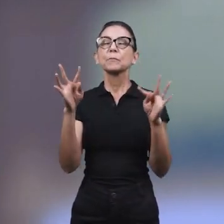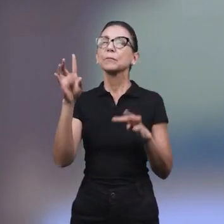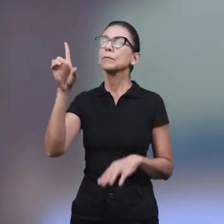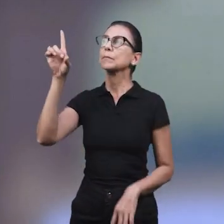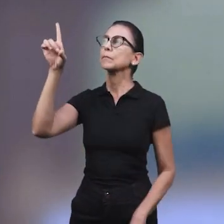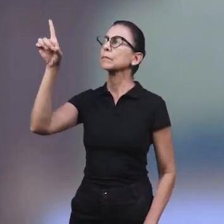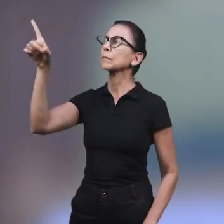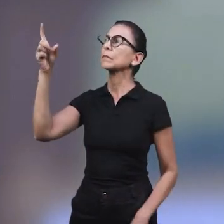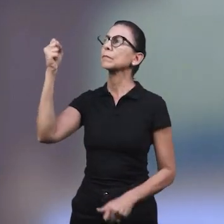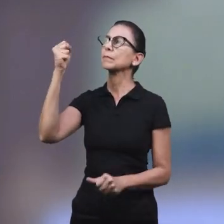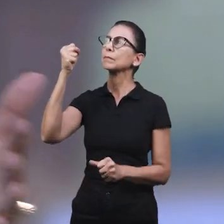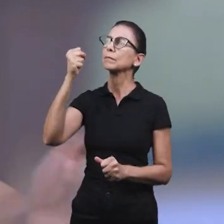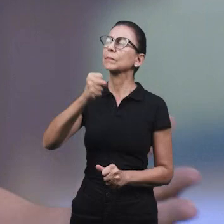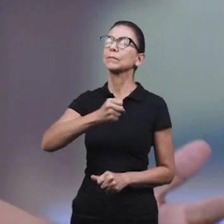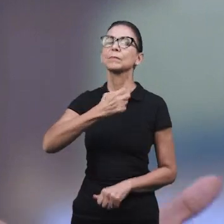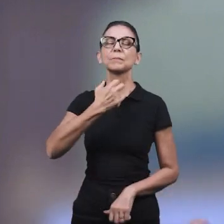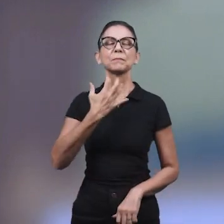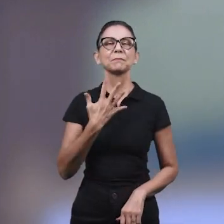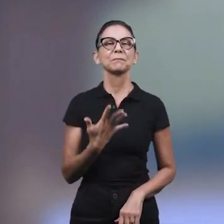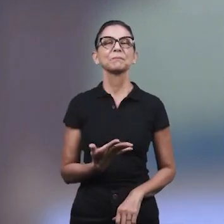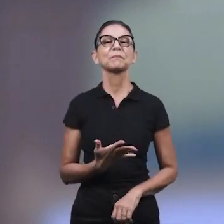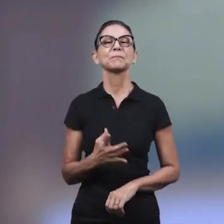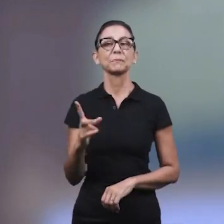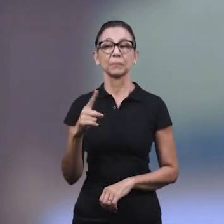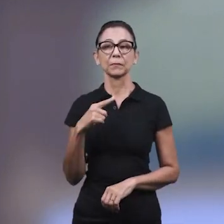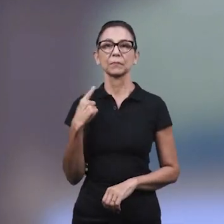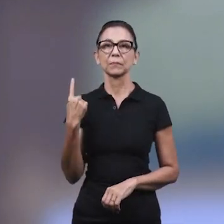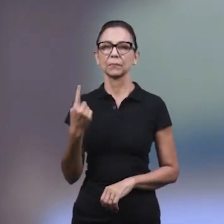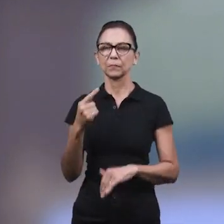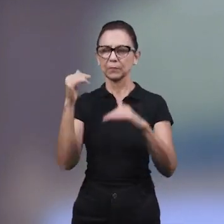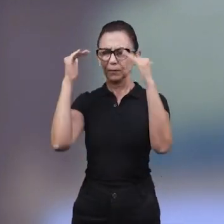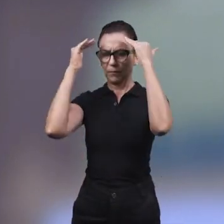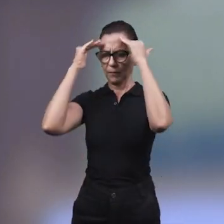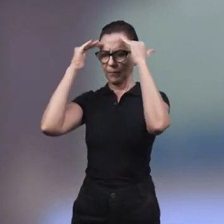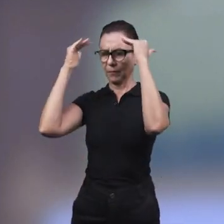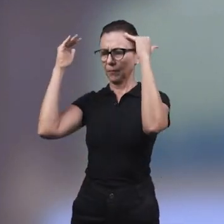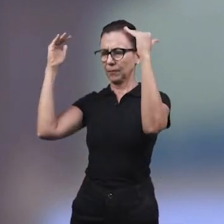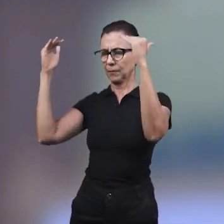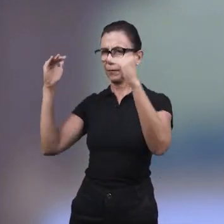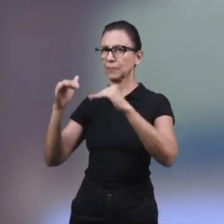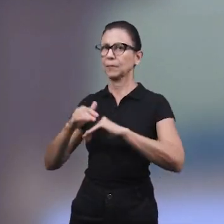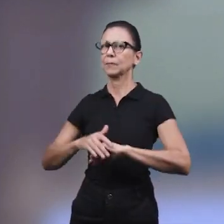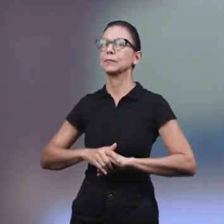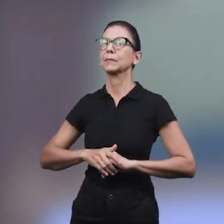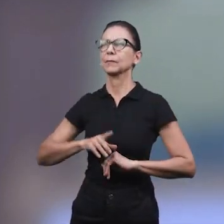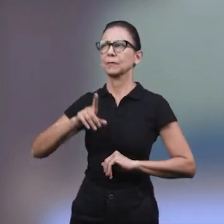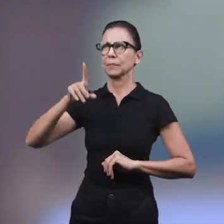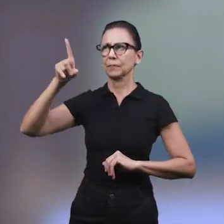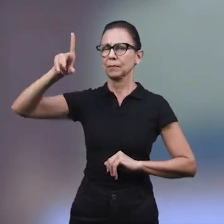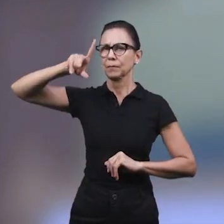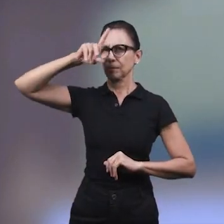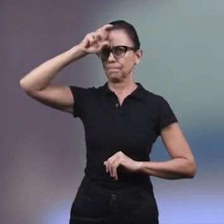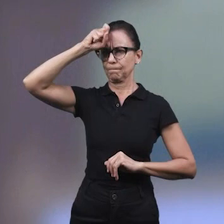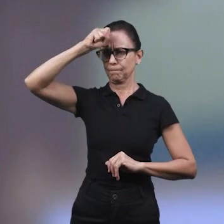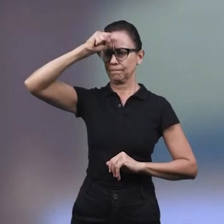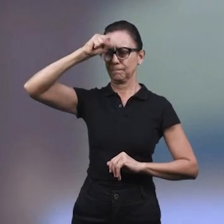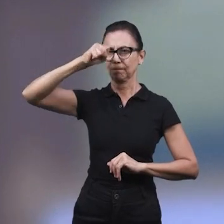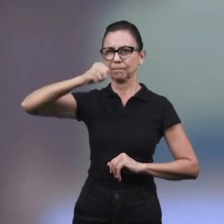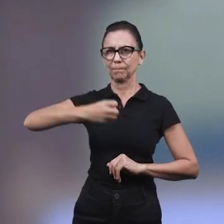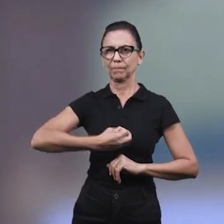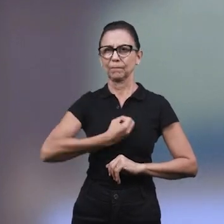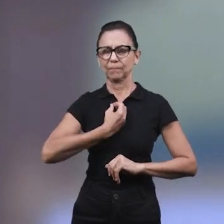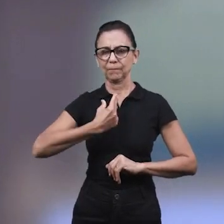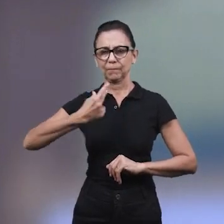nosso Deus, para que todos ao nosso redor temam ao Senhor e reconheçam que Ele é o Deus forte, que nos